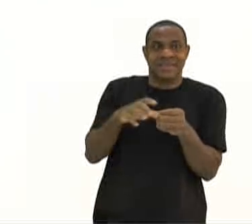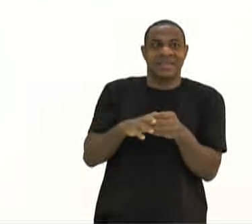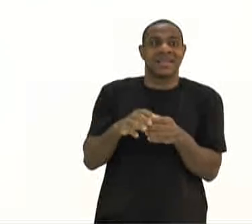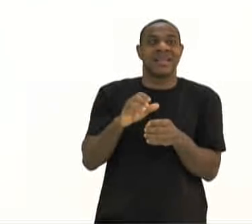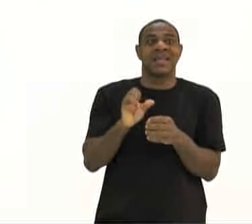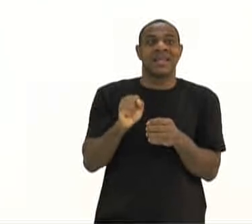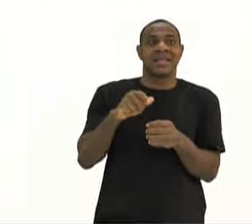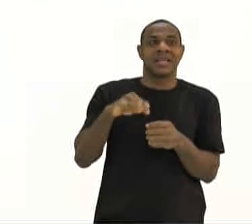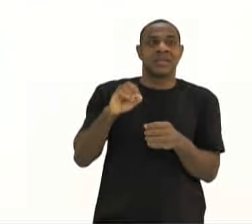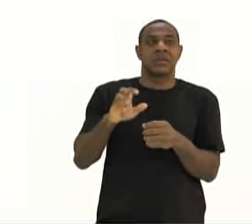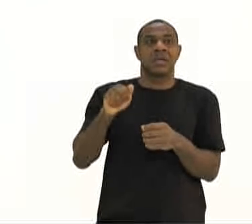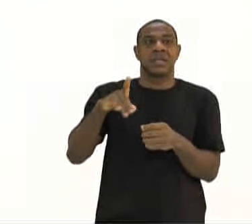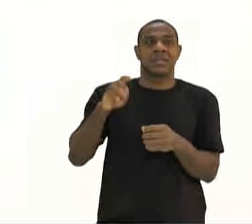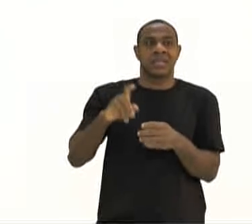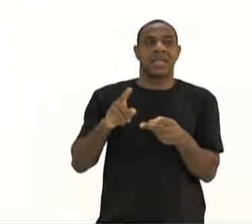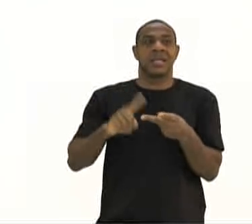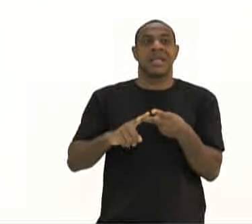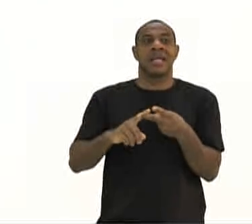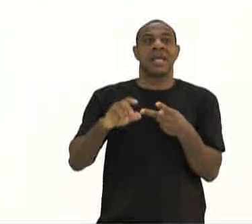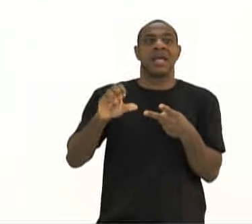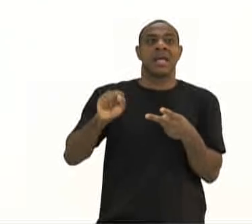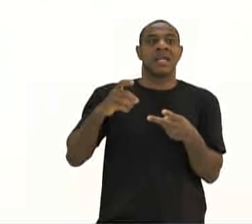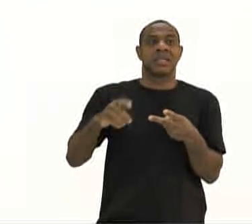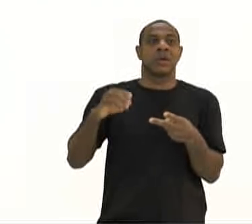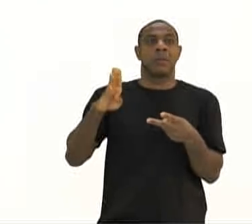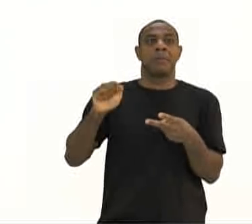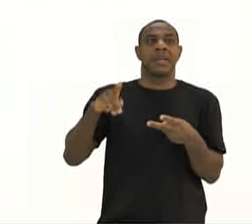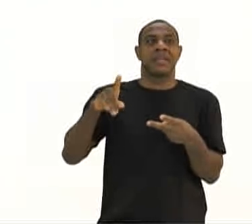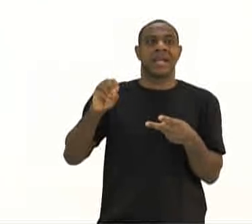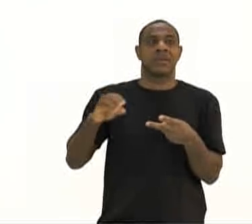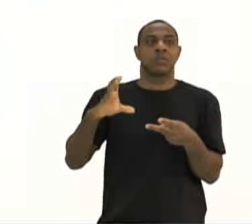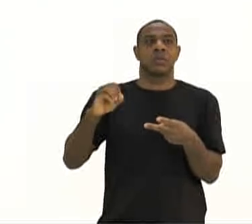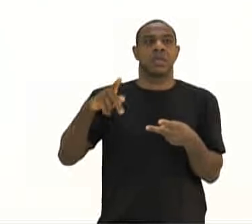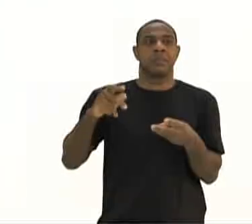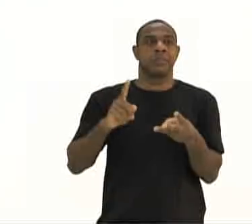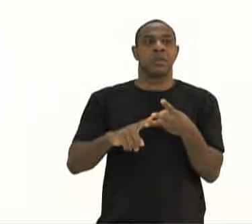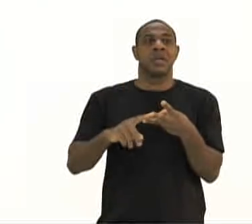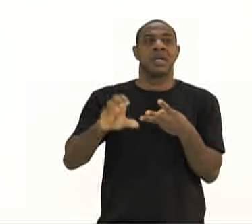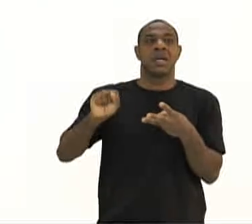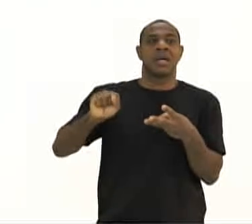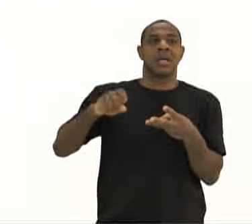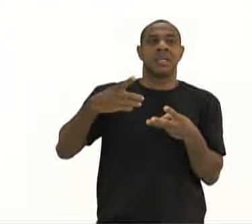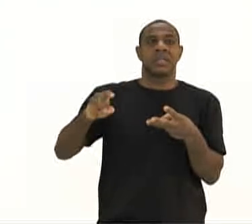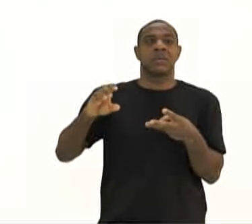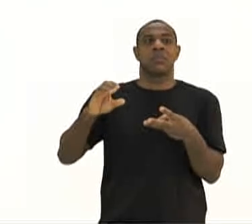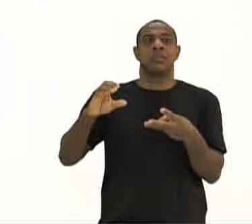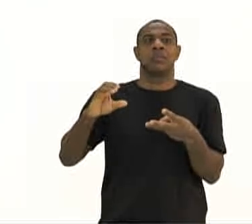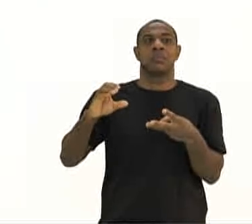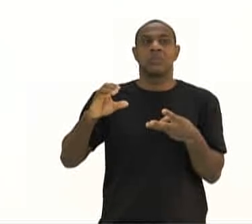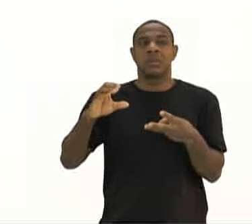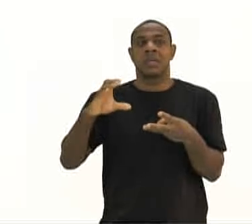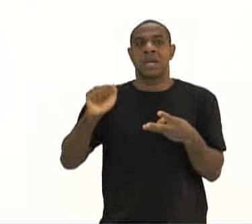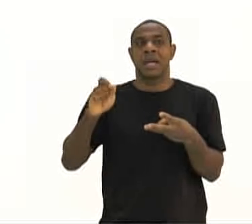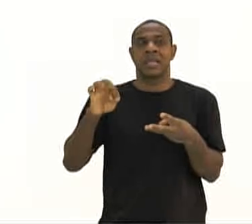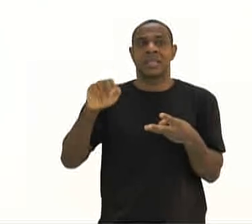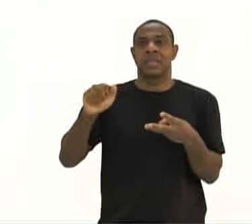Santo André, São Bernardo do Campo, São Caetano do Sul e Diadema. Por isso,